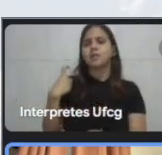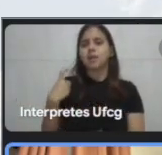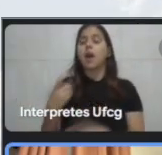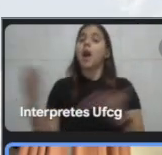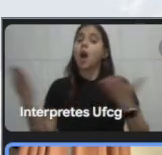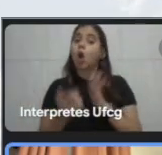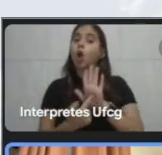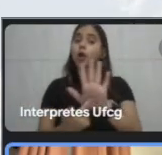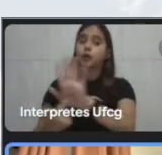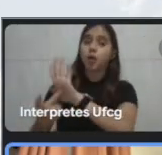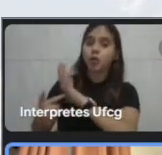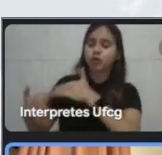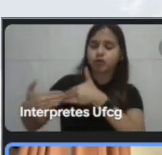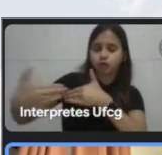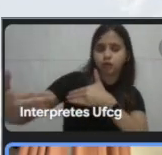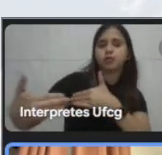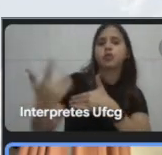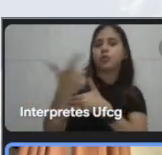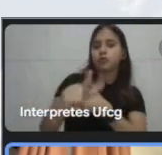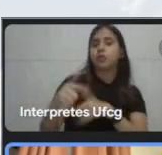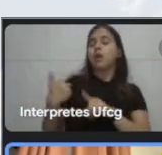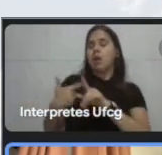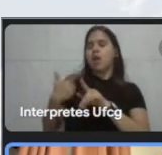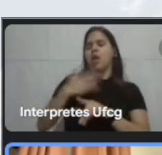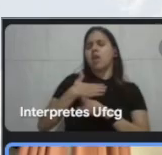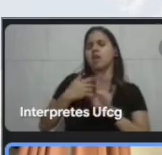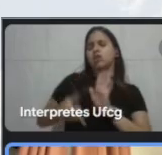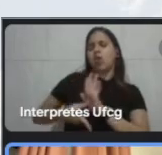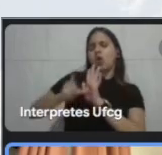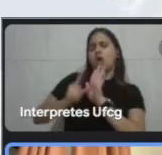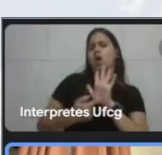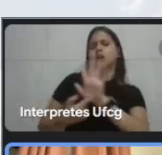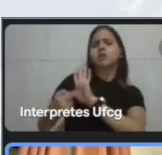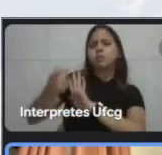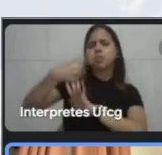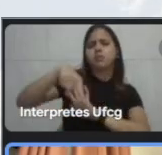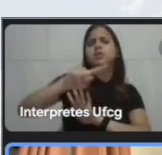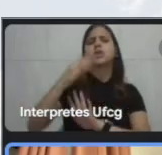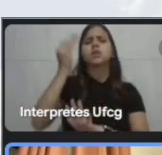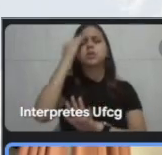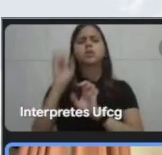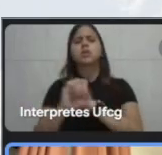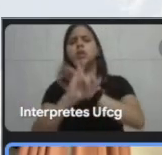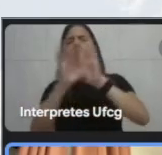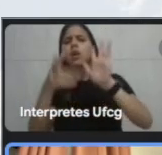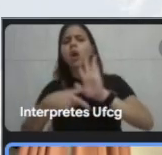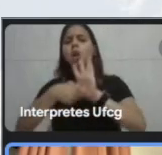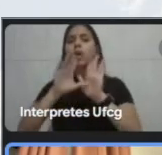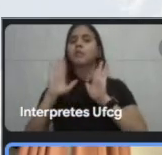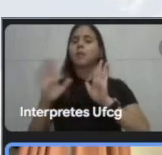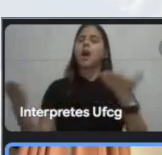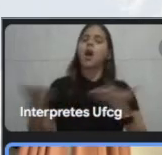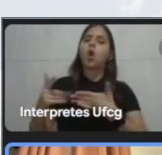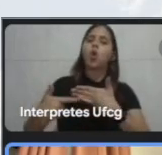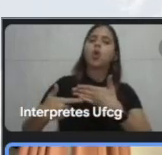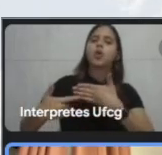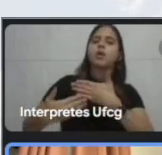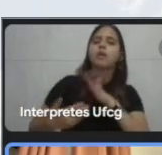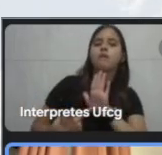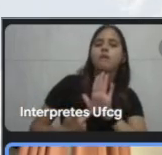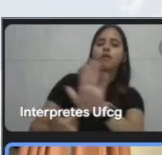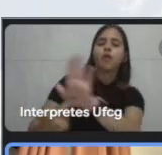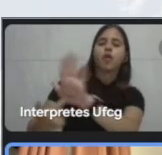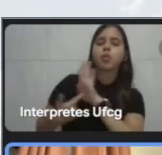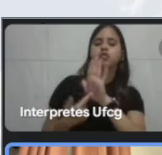agora em seguida. Então, ele veio antes, porque eu acho que é um pouco melhor para contextualizar essa questão, mas eu vou mostrar agora o outro estudo, que seria o